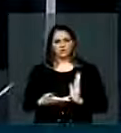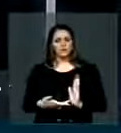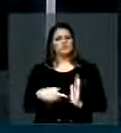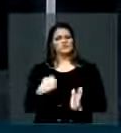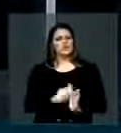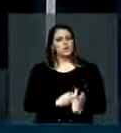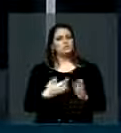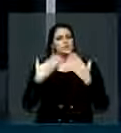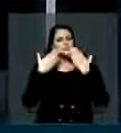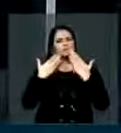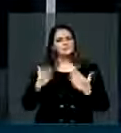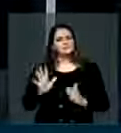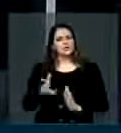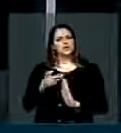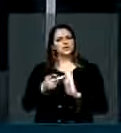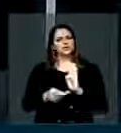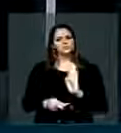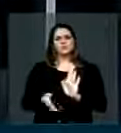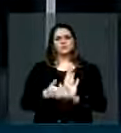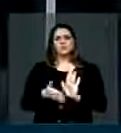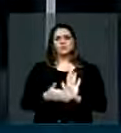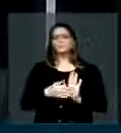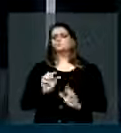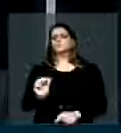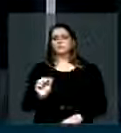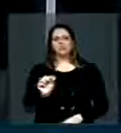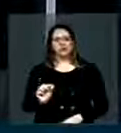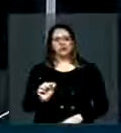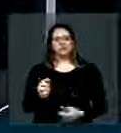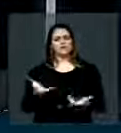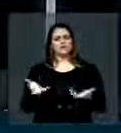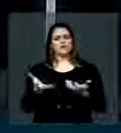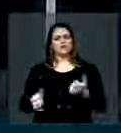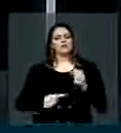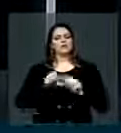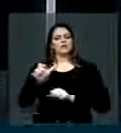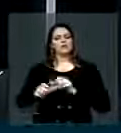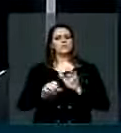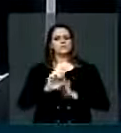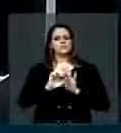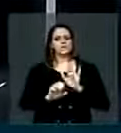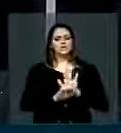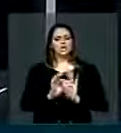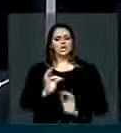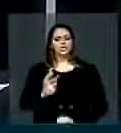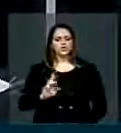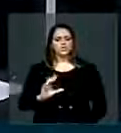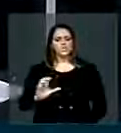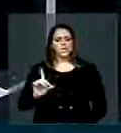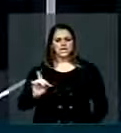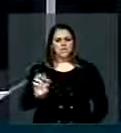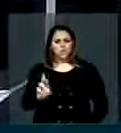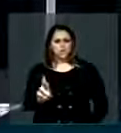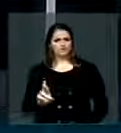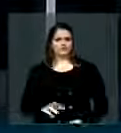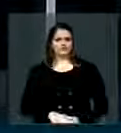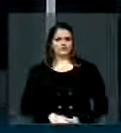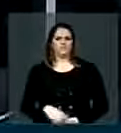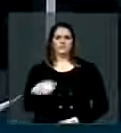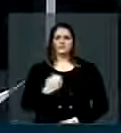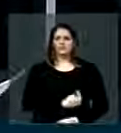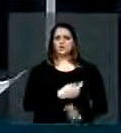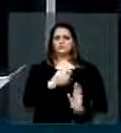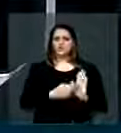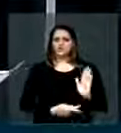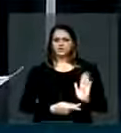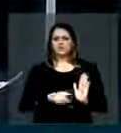nós apresentamos um projeto que é exatamente a alteração do Estatuto do Torcedor. E este nosso